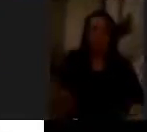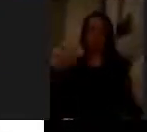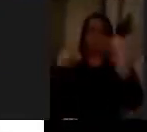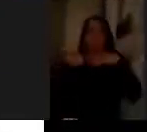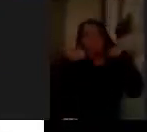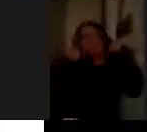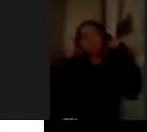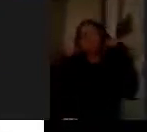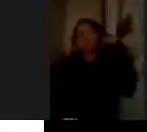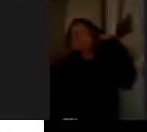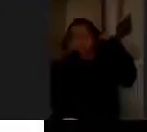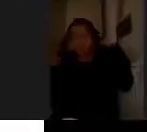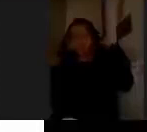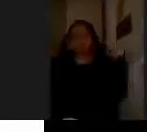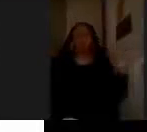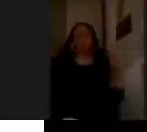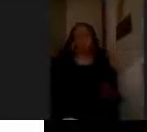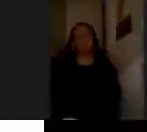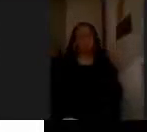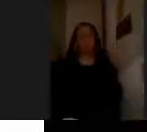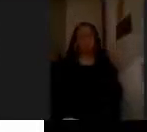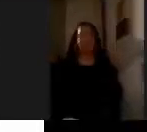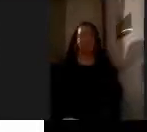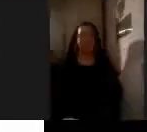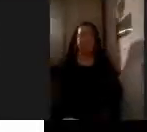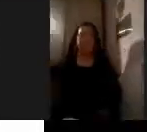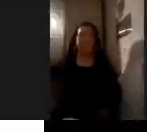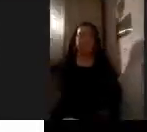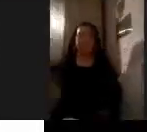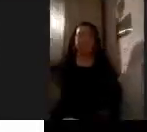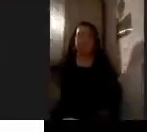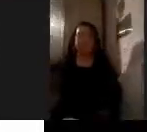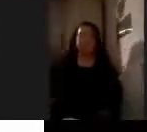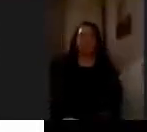Lenovo. Lenovo, por favor, se apresente. Quem que é o Lenovo?